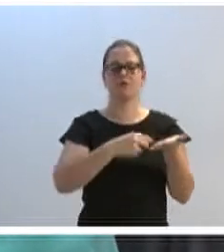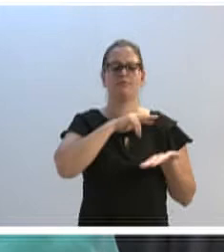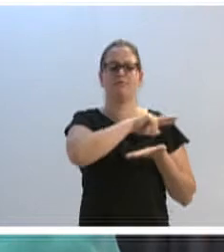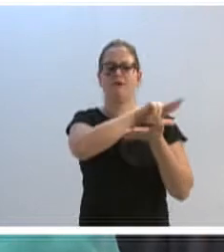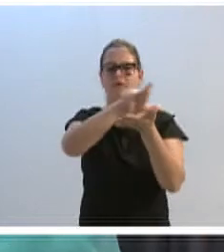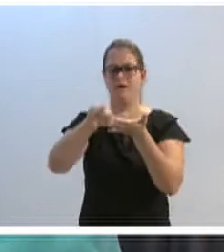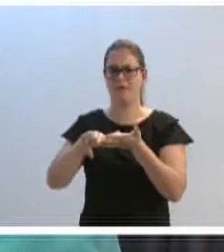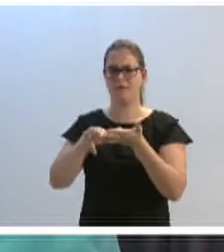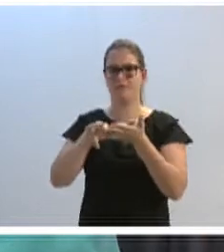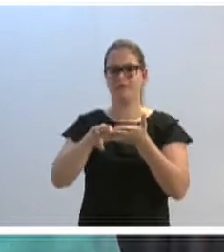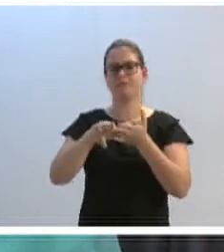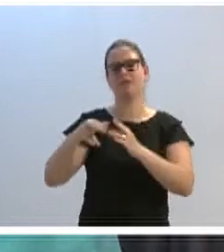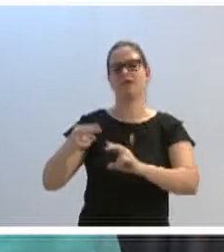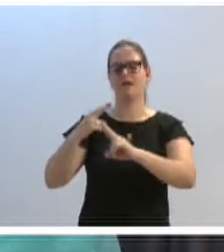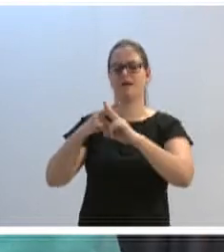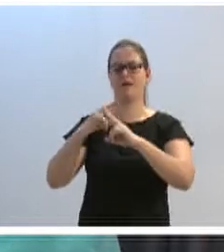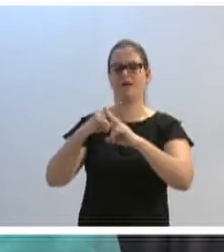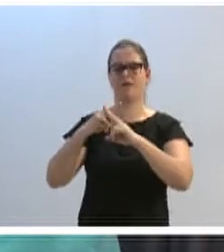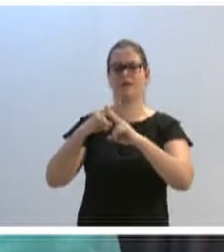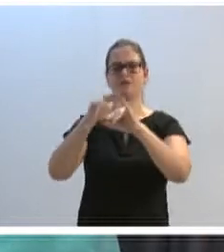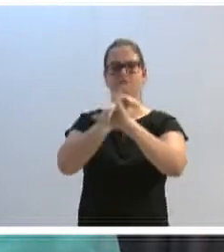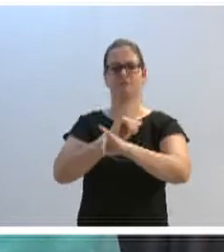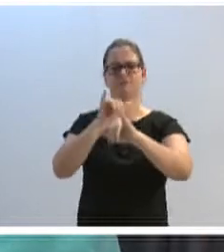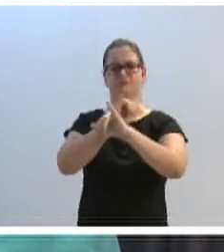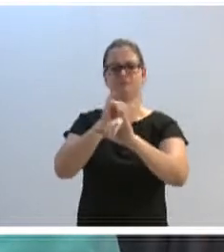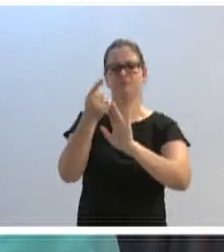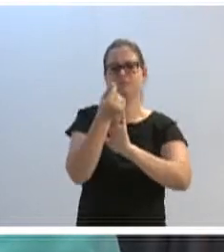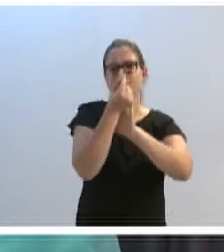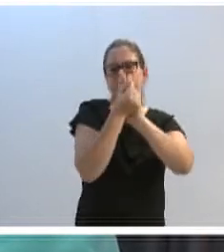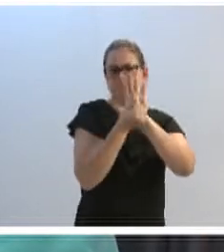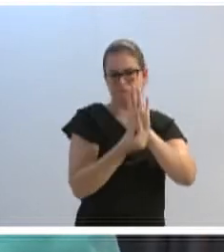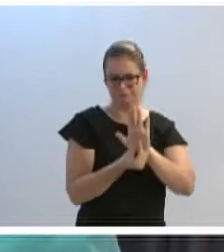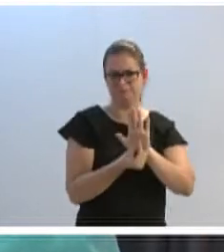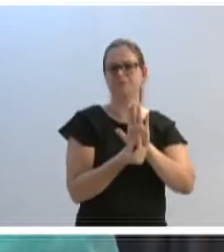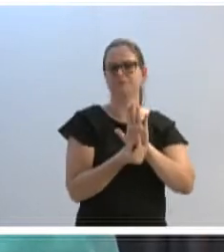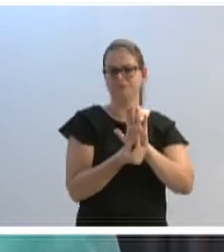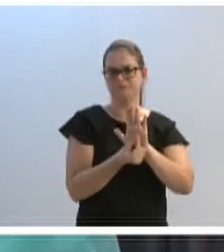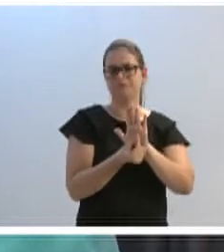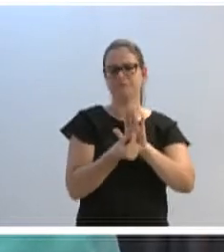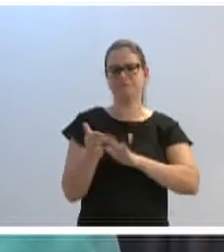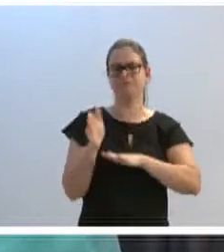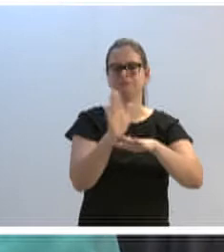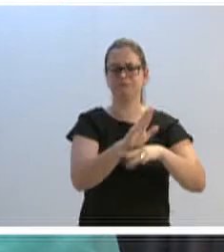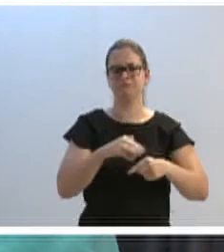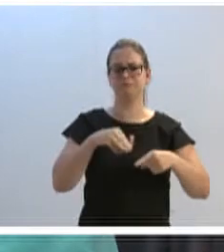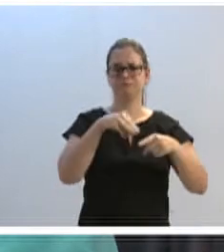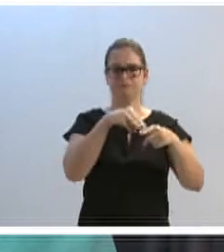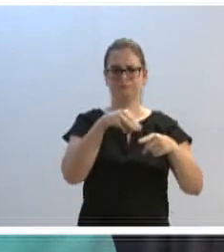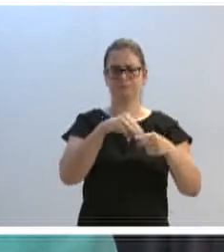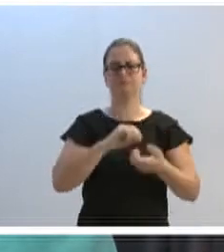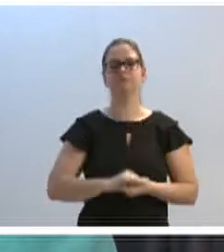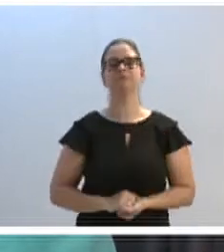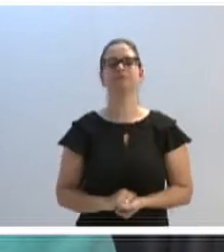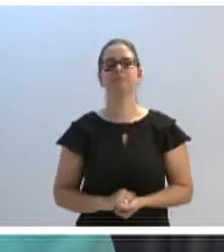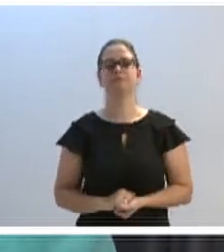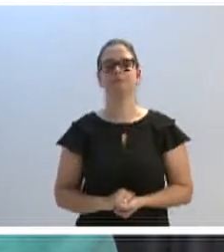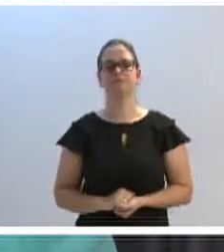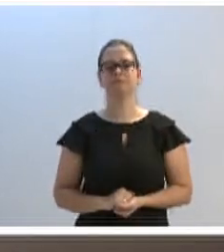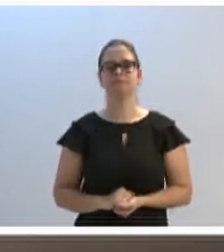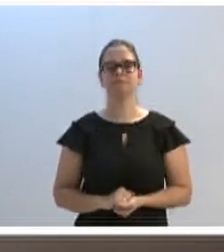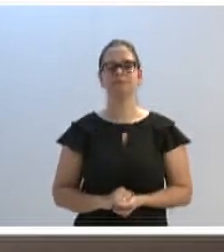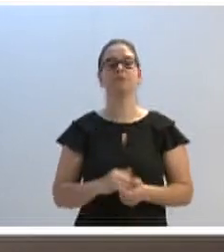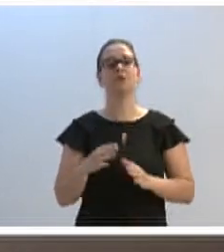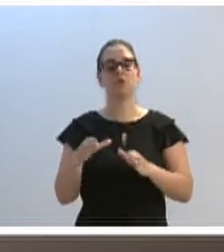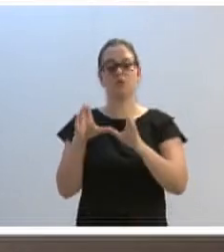diversos. Da Caixa Econômica Federal, comunicando a liberação de recursos financeiros em favor do município de Blumenau.